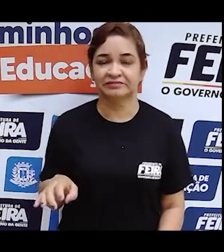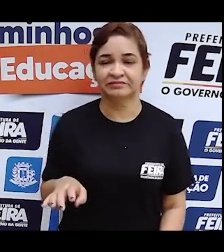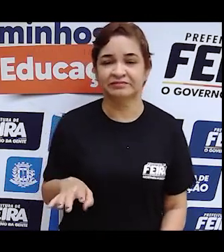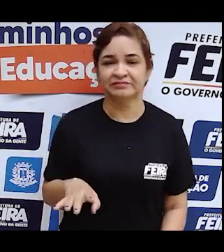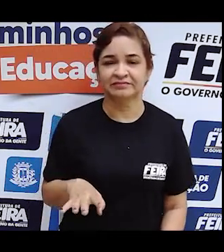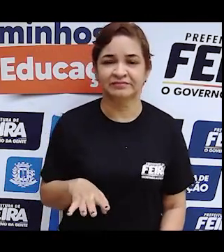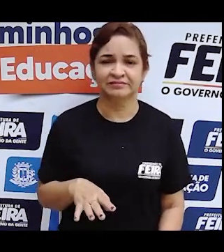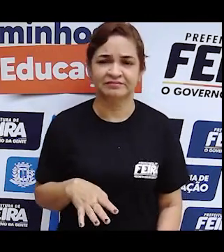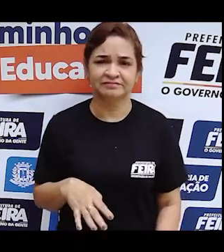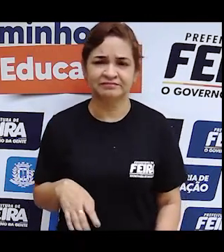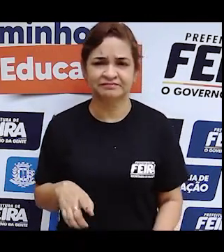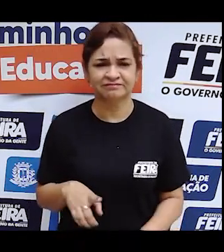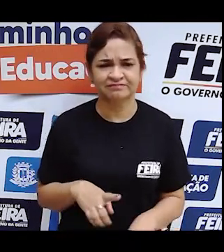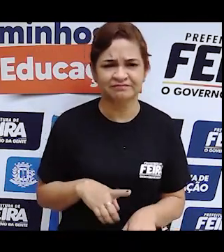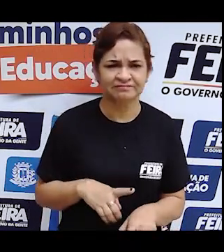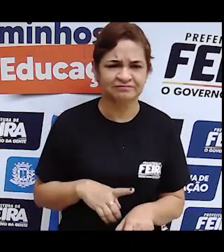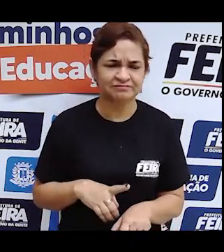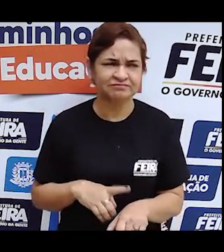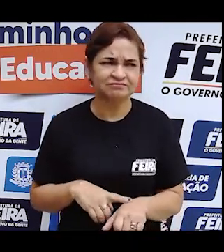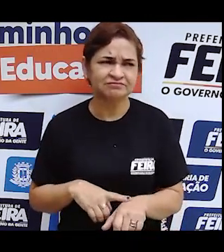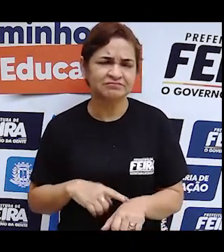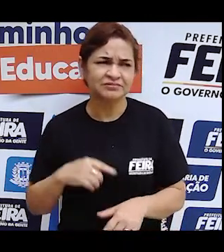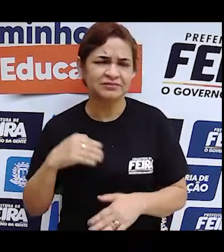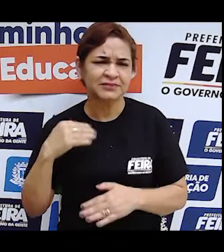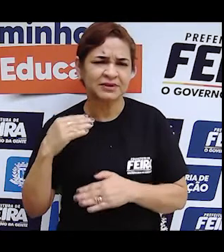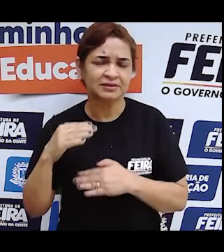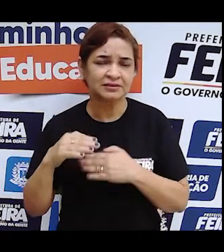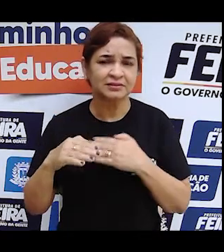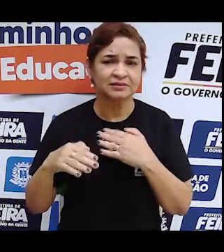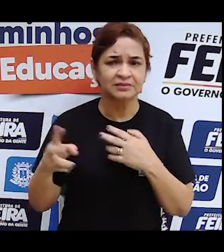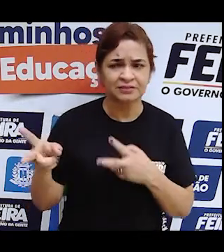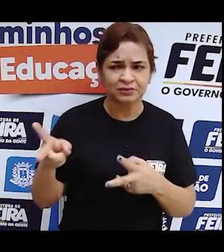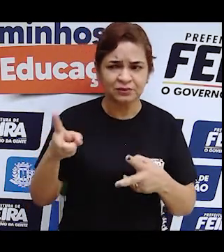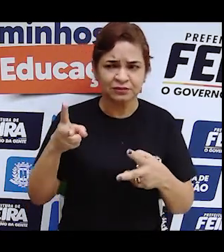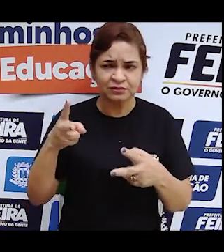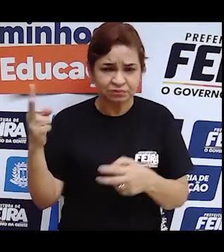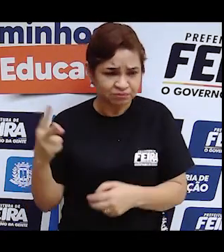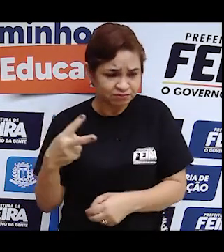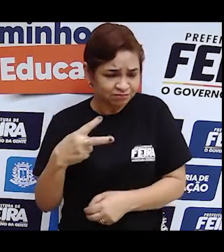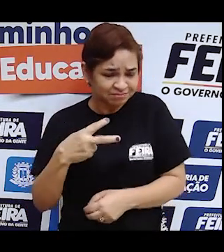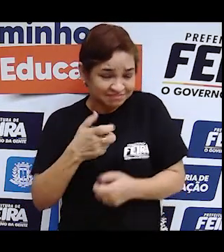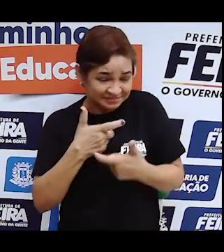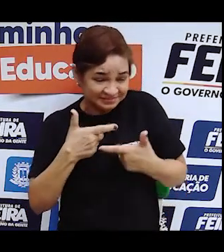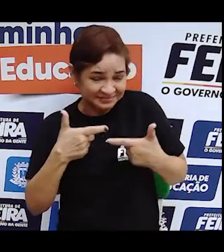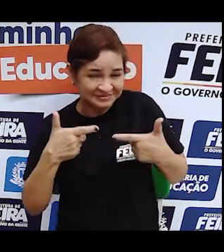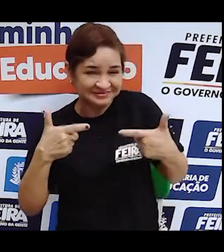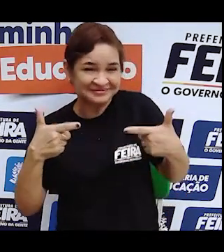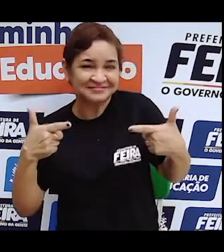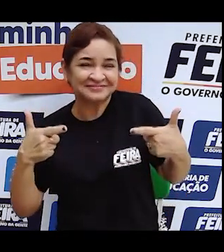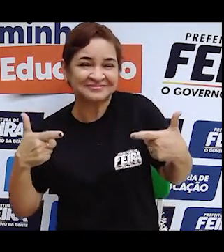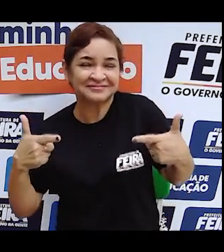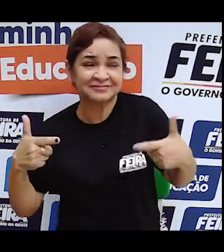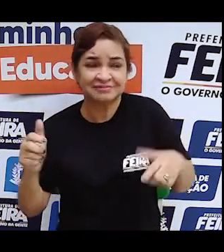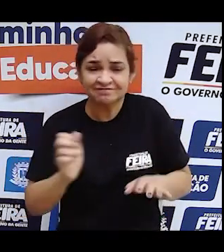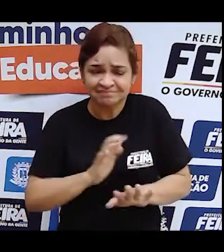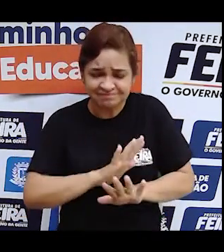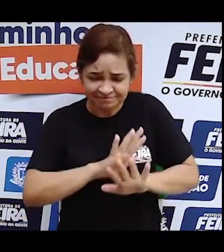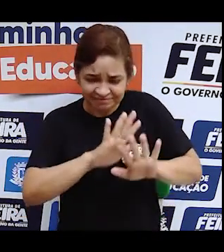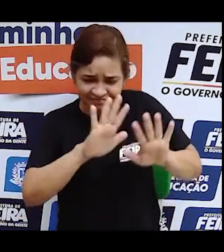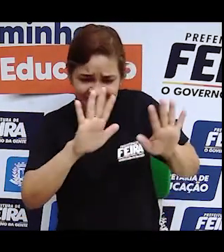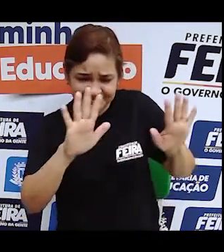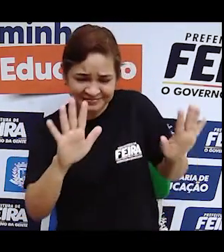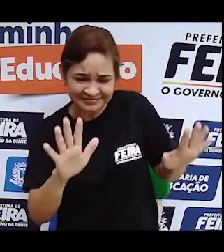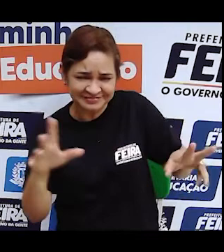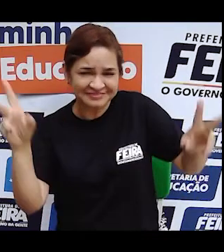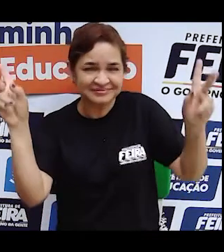Pensei no tempo e era tempo demais. Você olhou sorrindo pra mim, me acenou um beijo